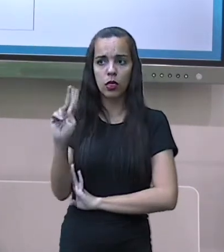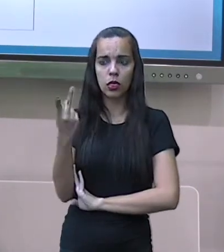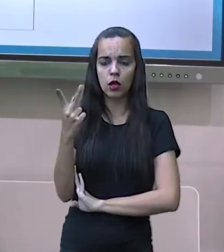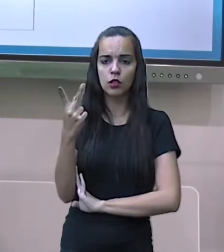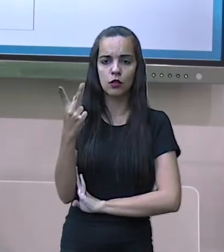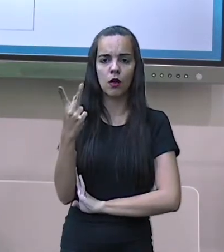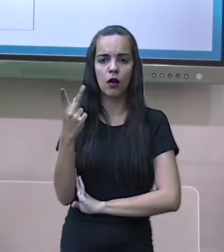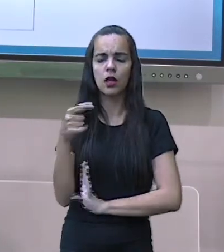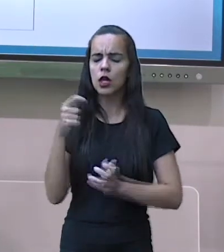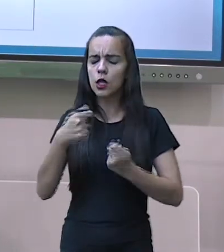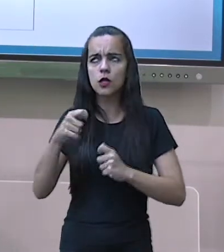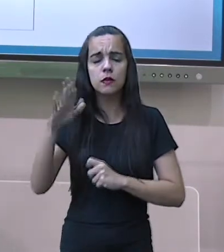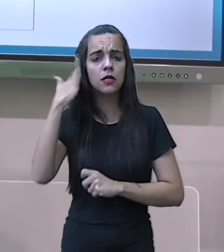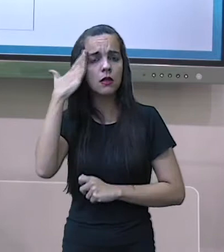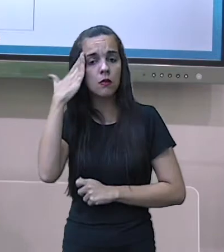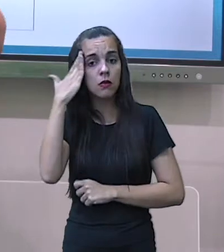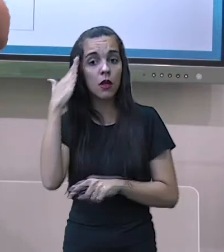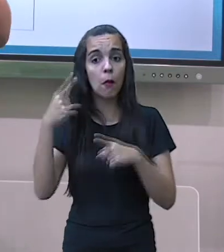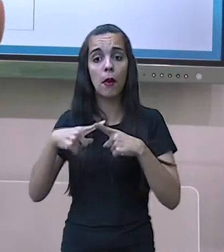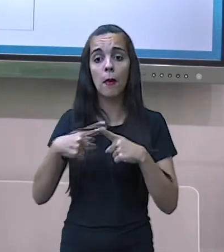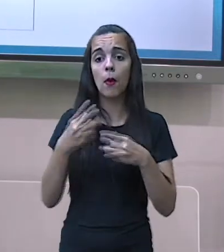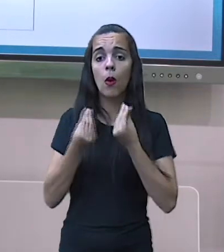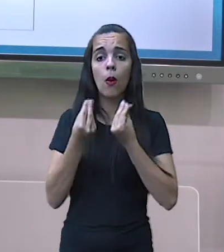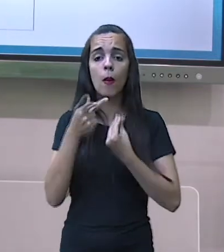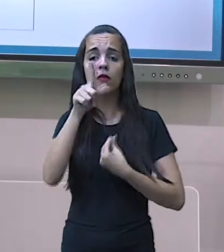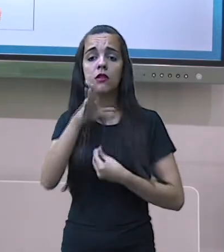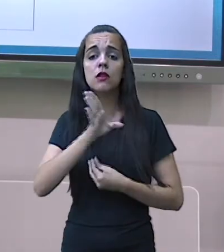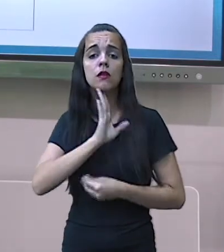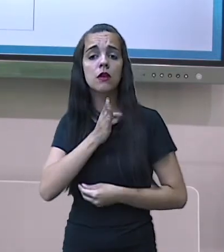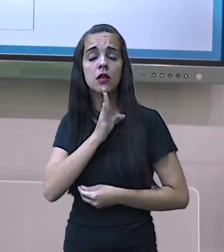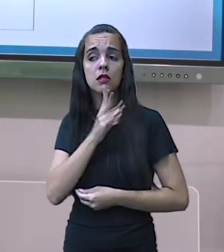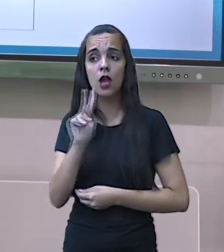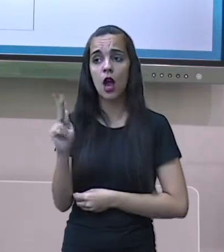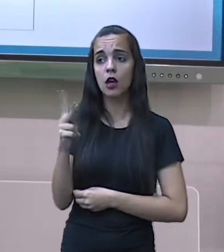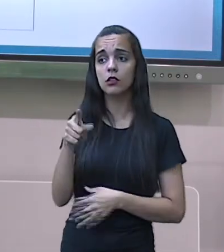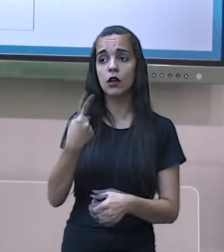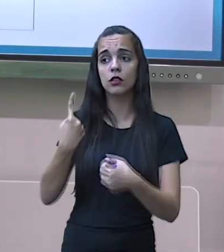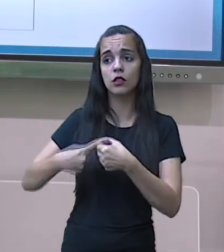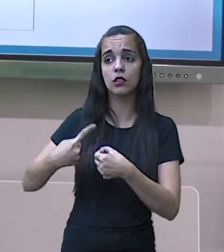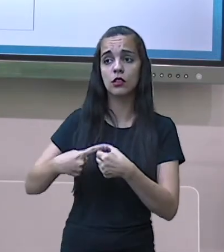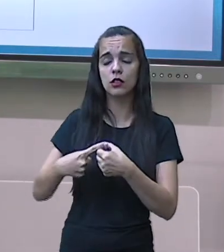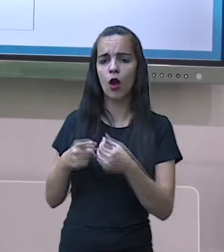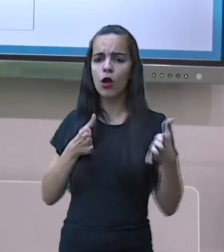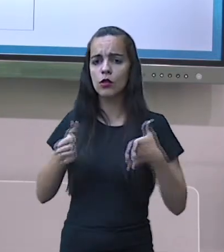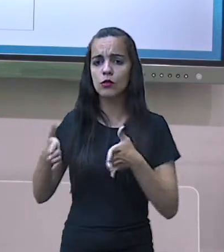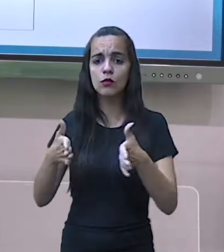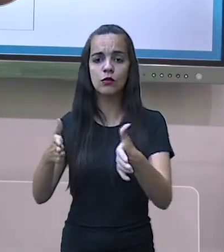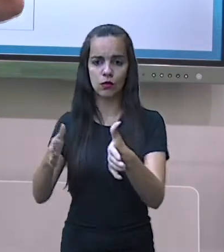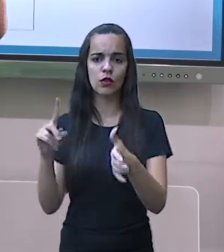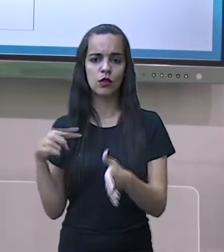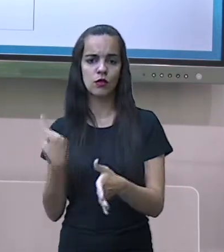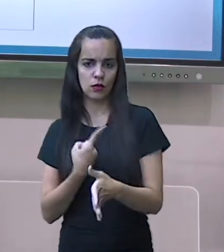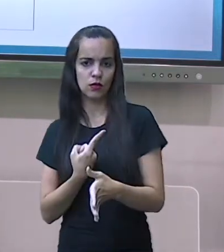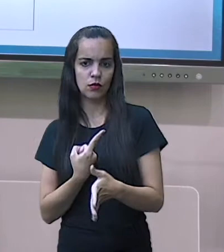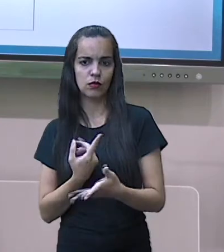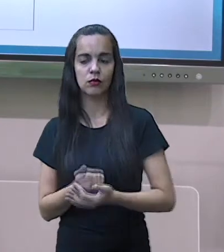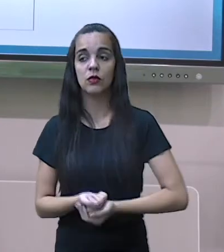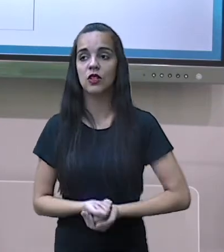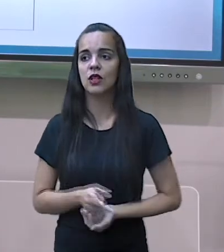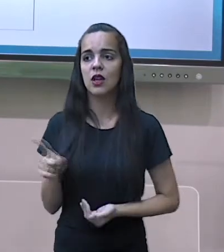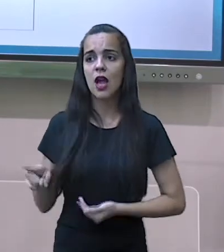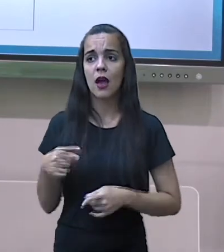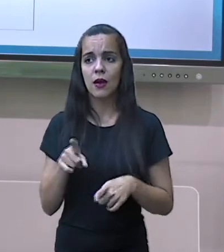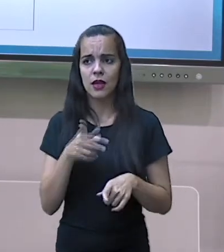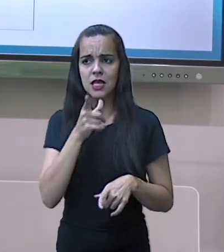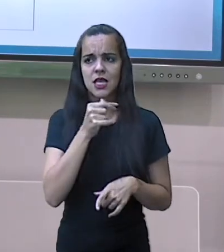da gente. Porque nós estamos falando daquilo que nos serve.